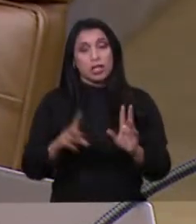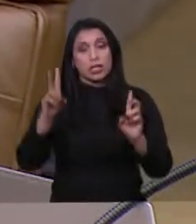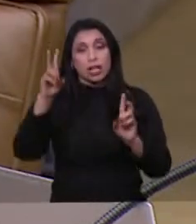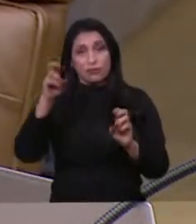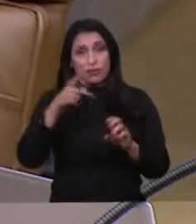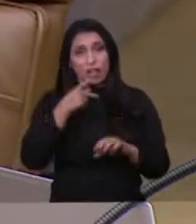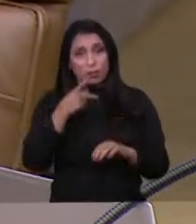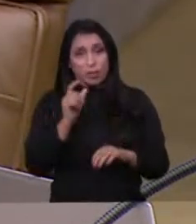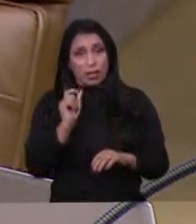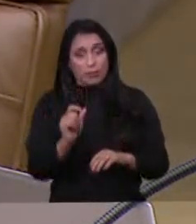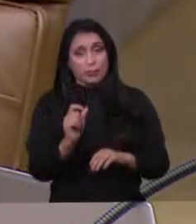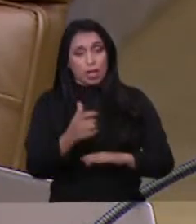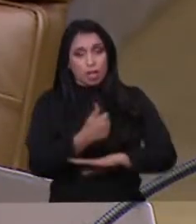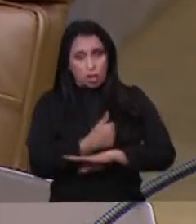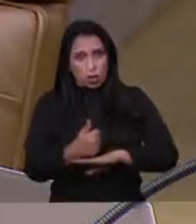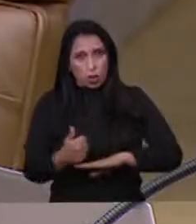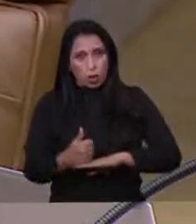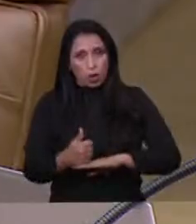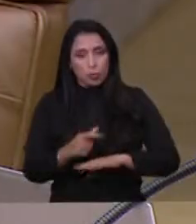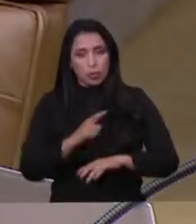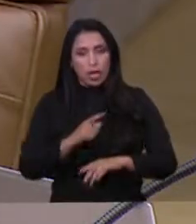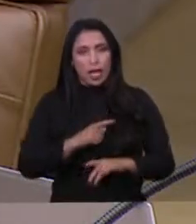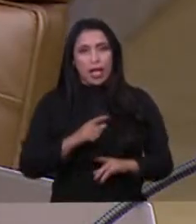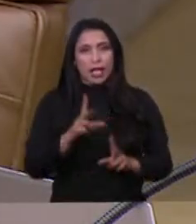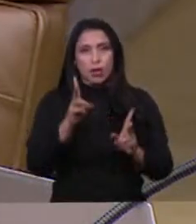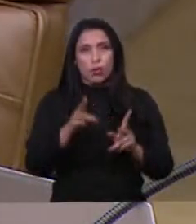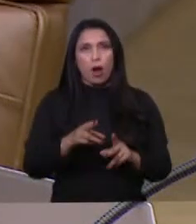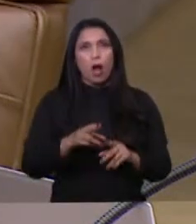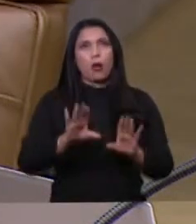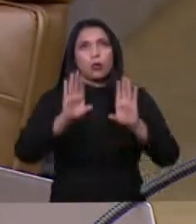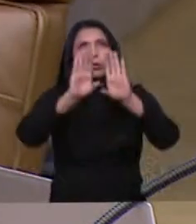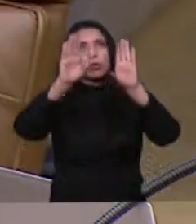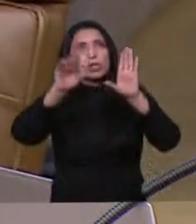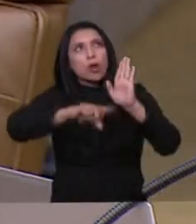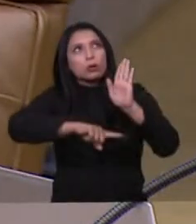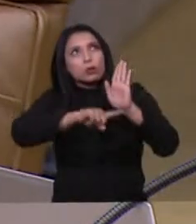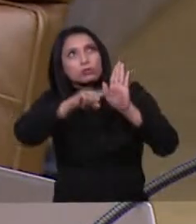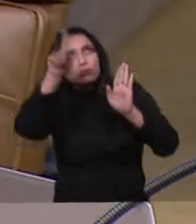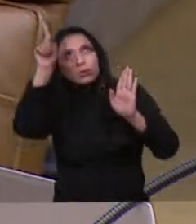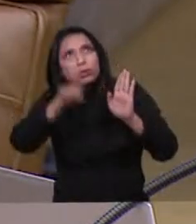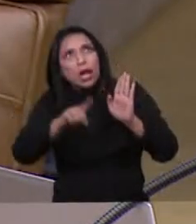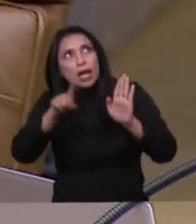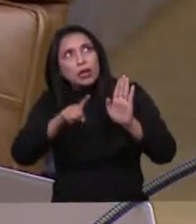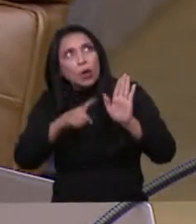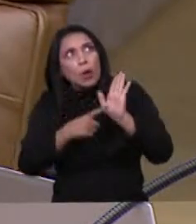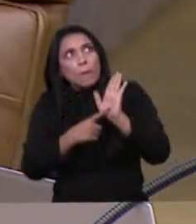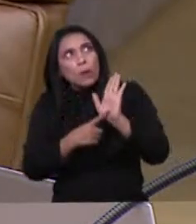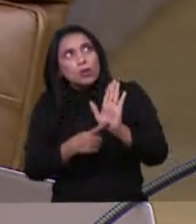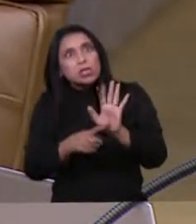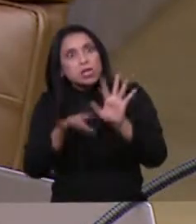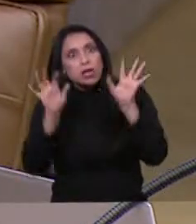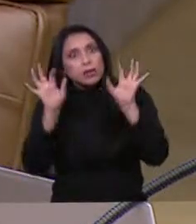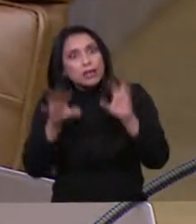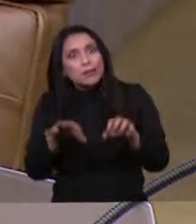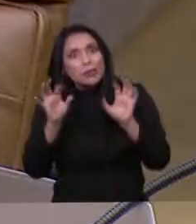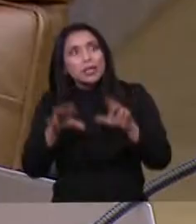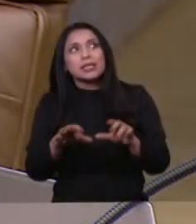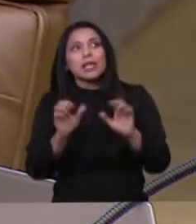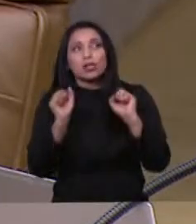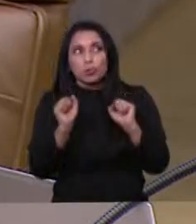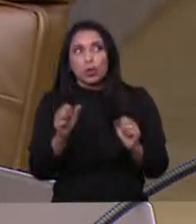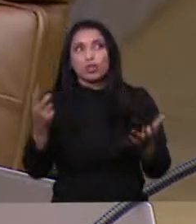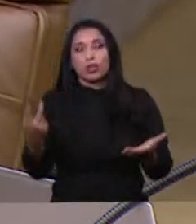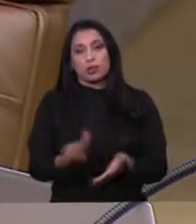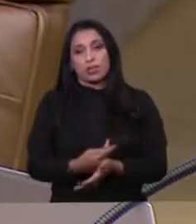Estado são, por vezes, como raios que cortam os céus. A aproximação da tempestade anuncia a possibilidade de que podem ocorrer,